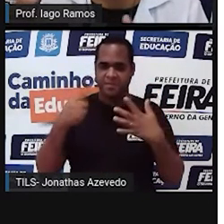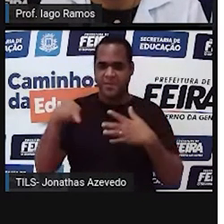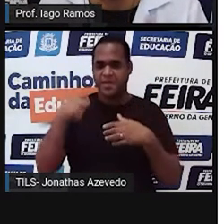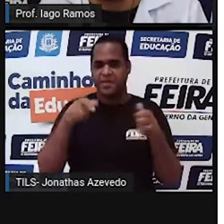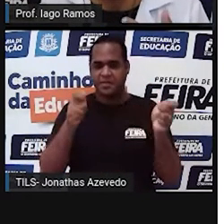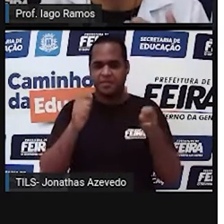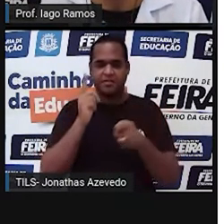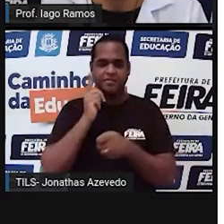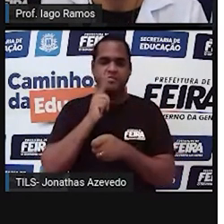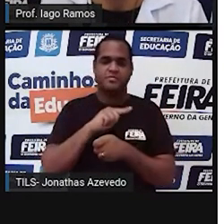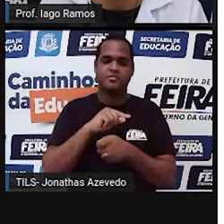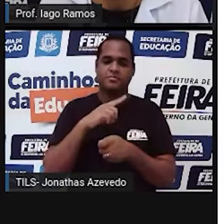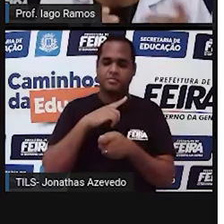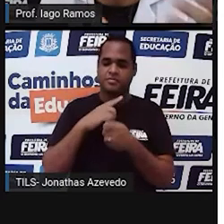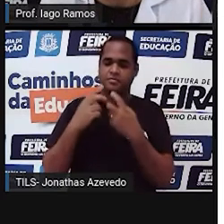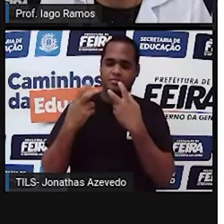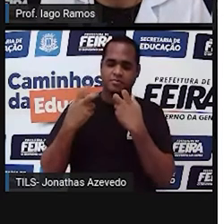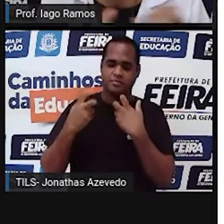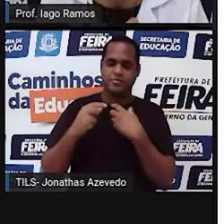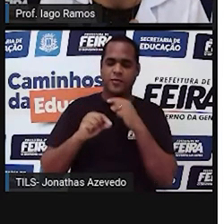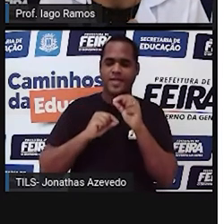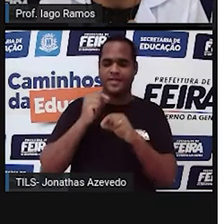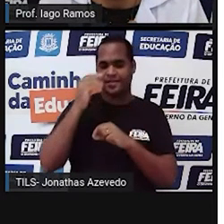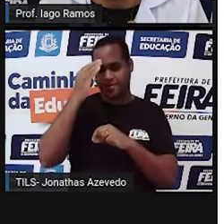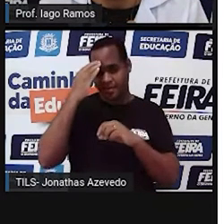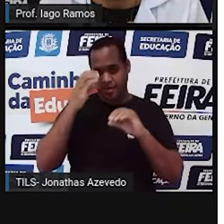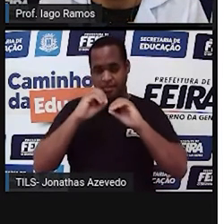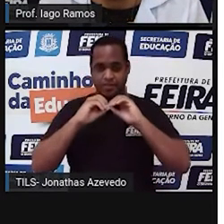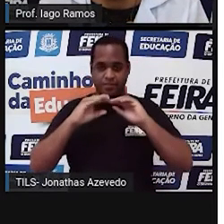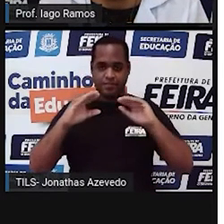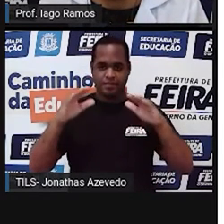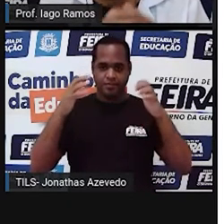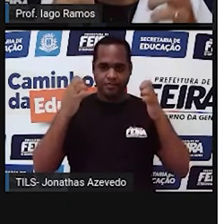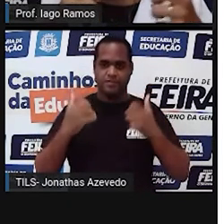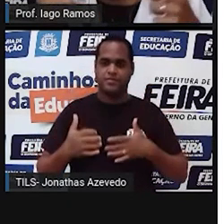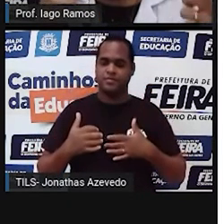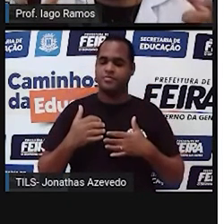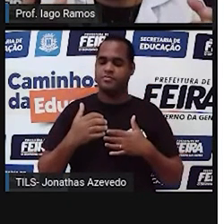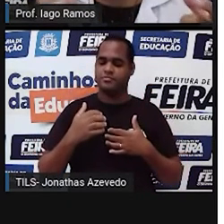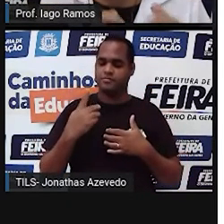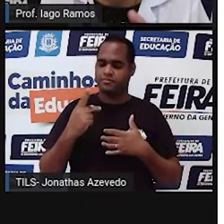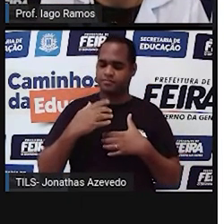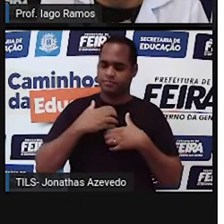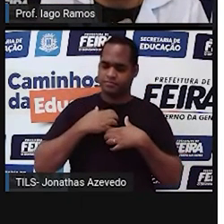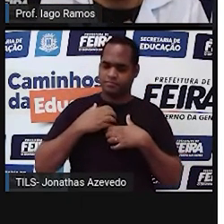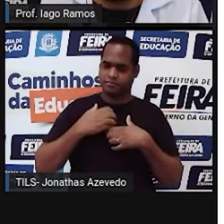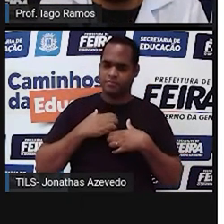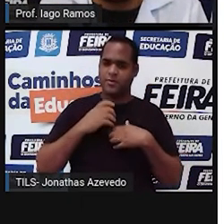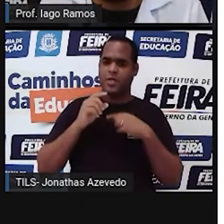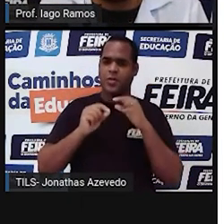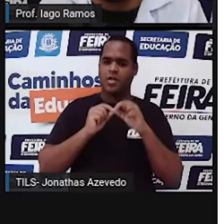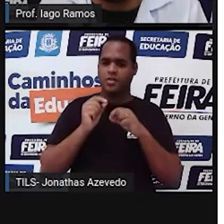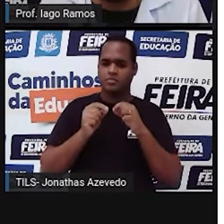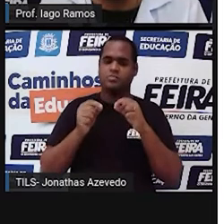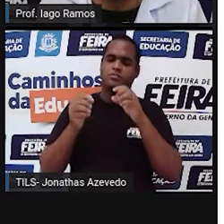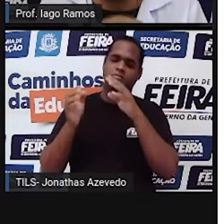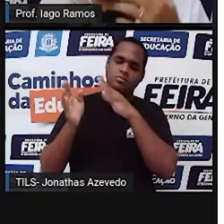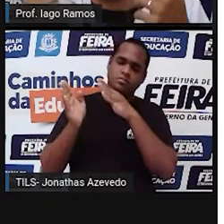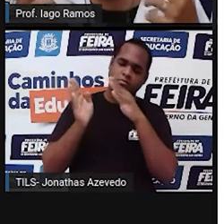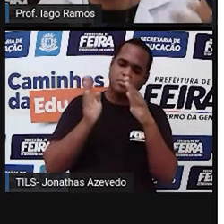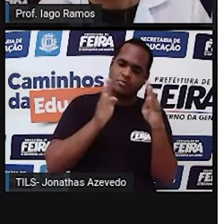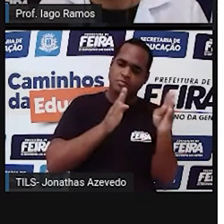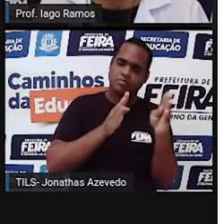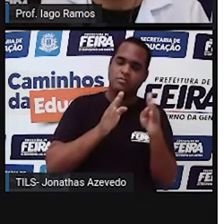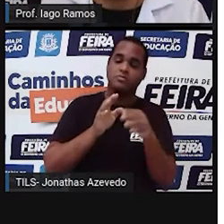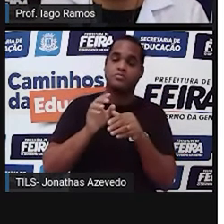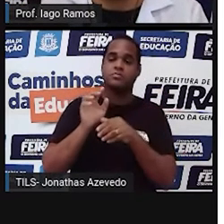consegue perceber, né? Entender a situação que está se passando ali, certo?